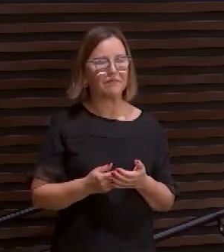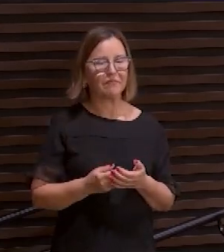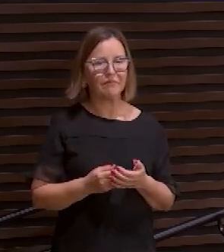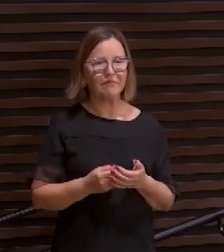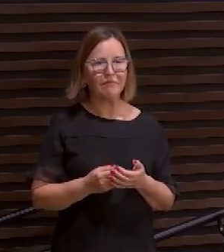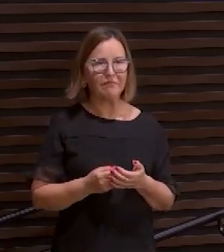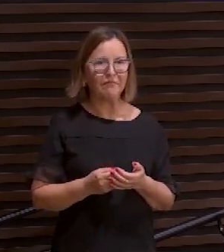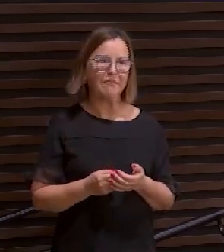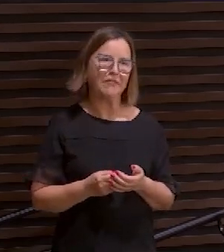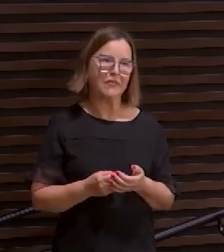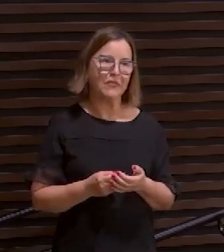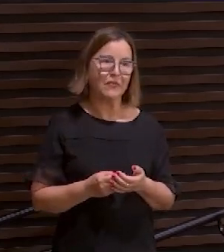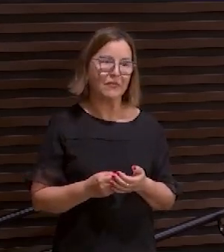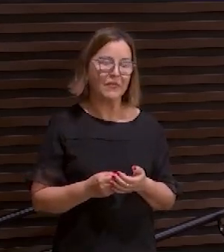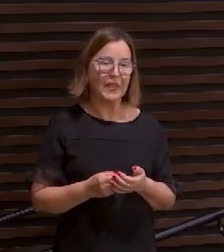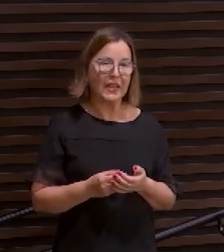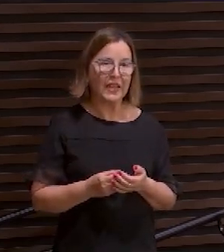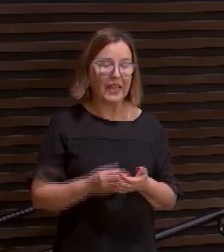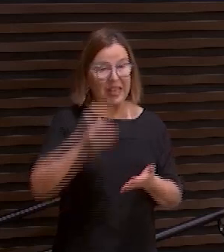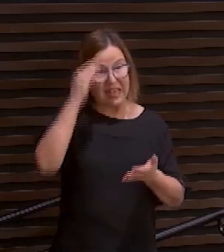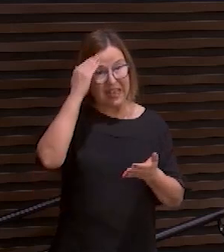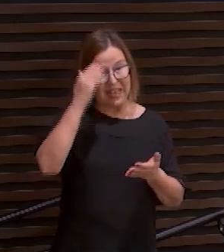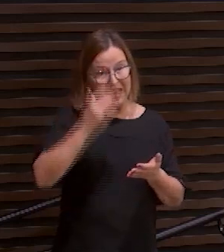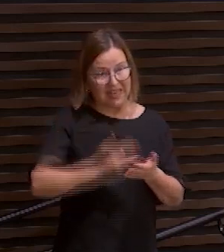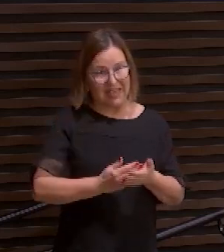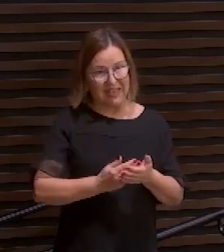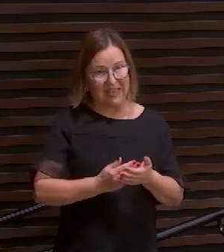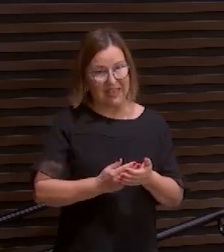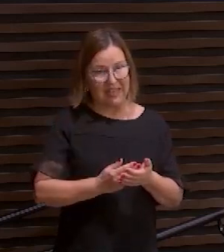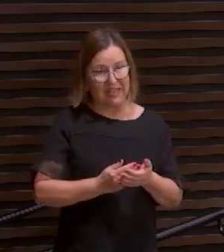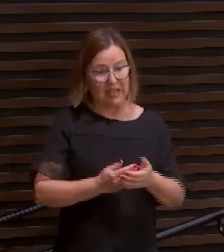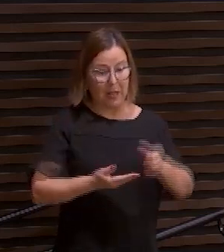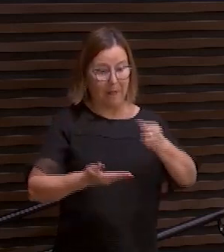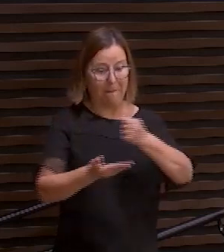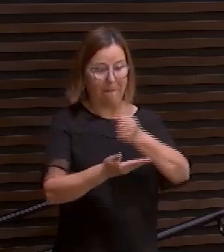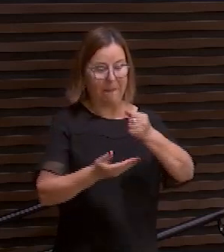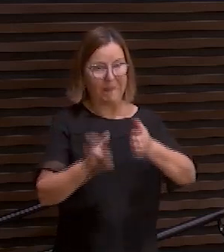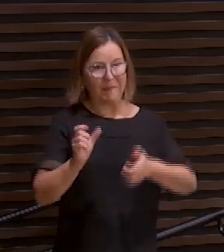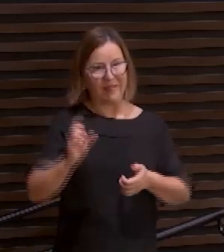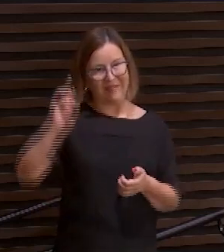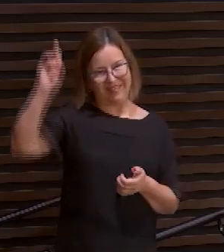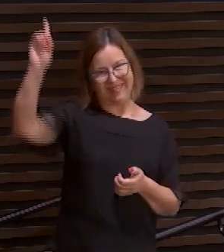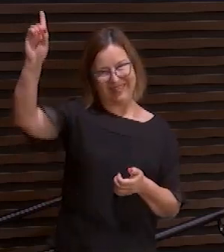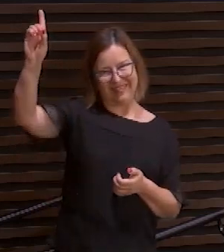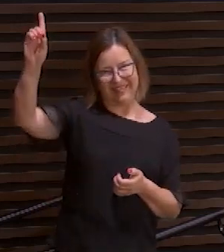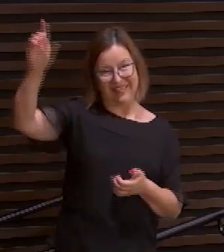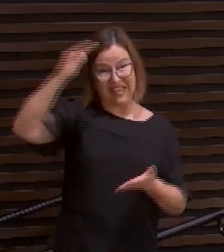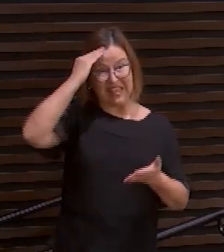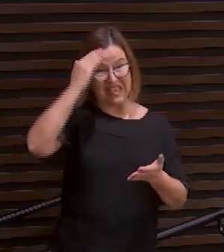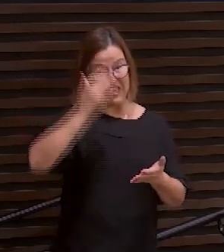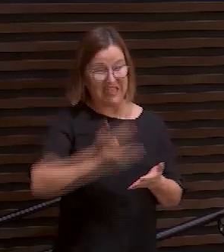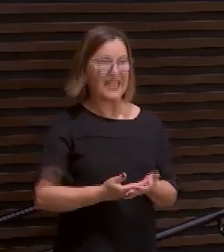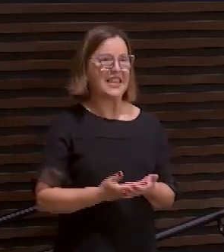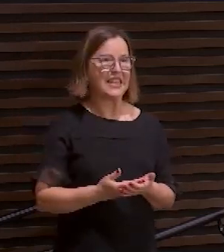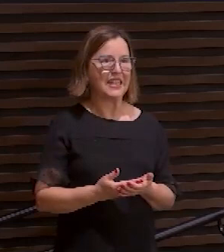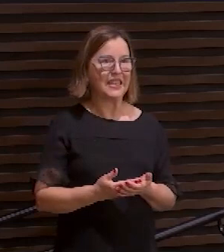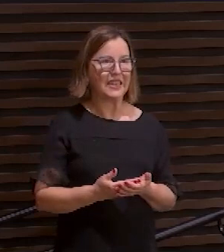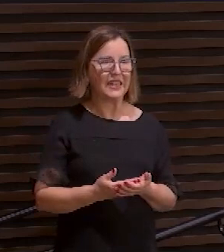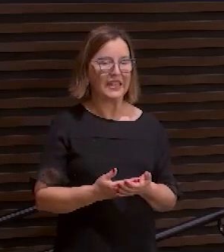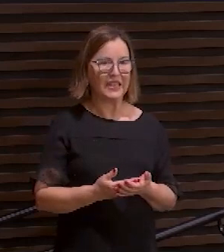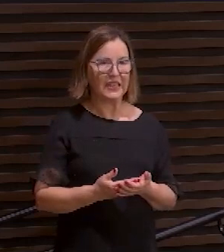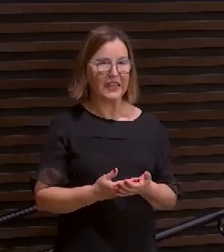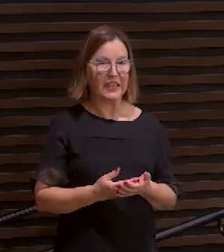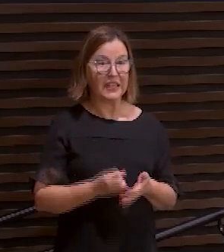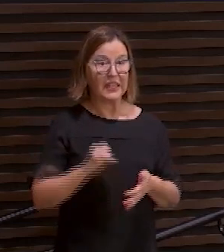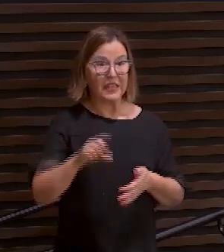probabilidades. Crer se baseia na palavra de Deus. Crer é quando você se fundamenta